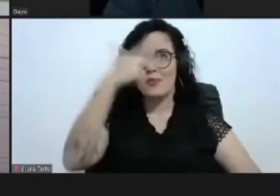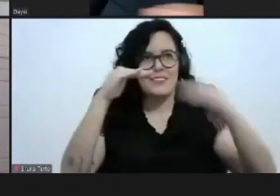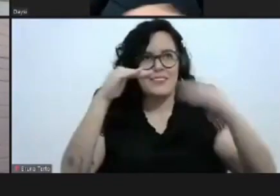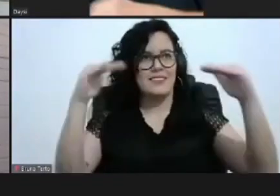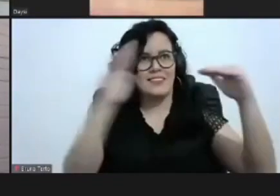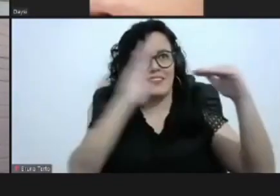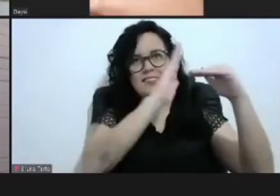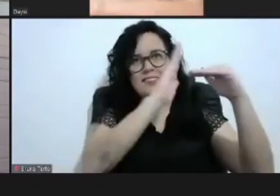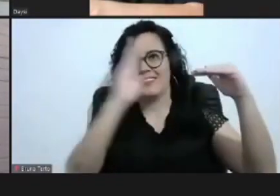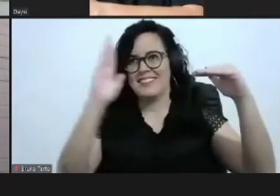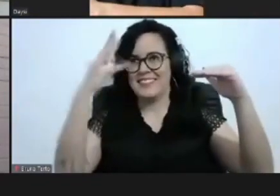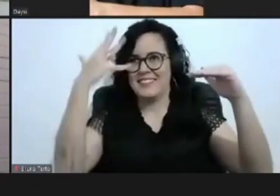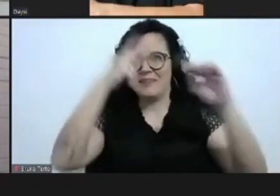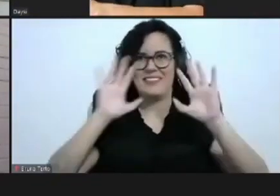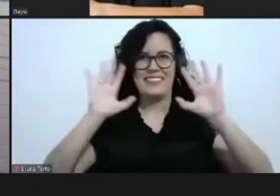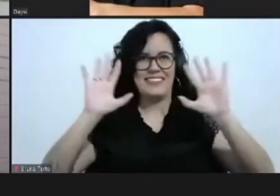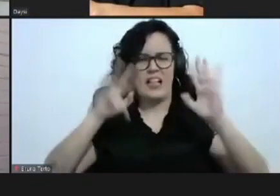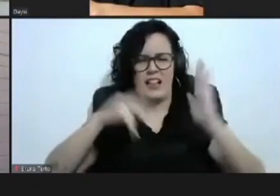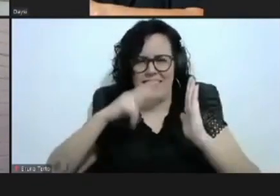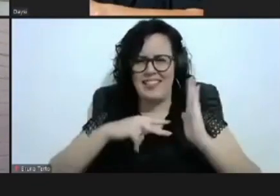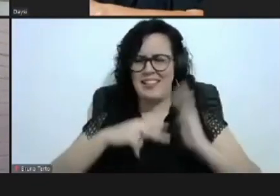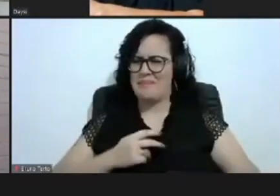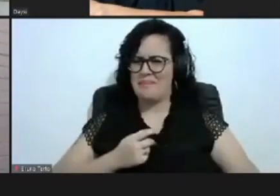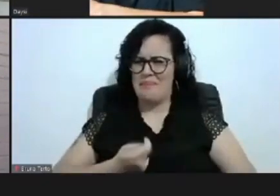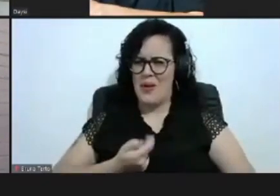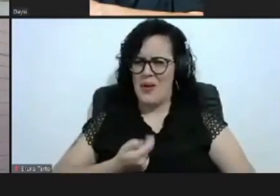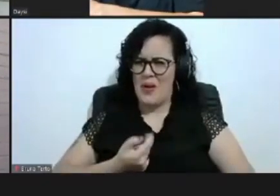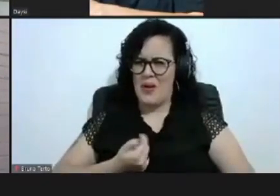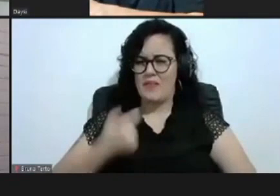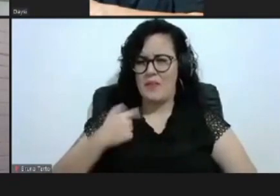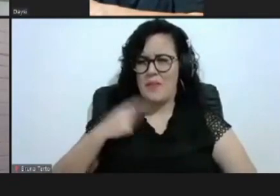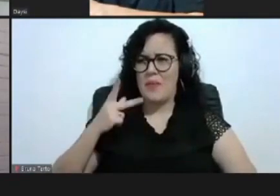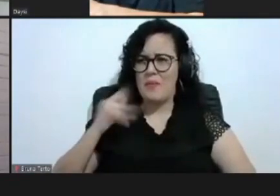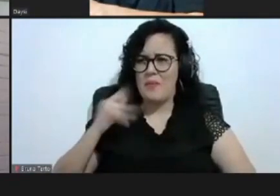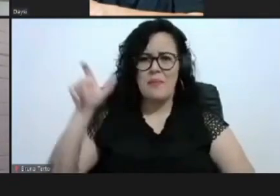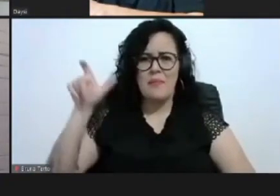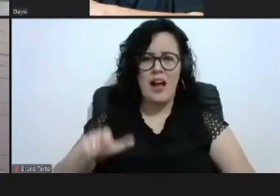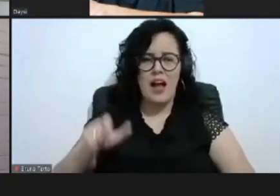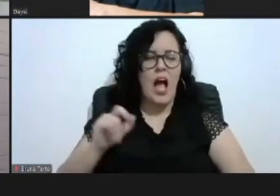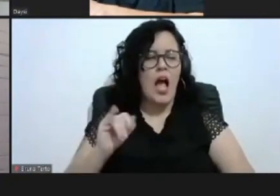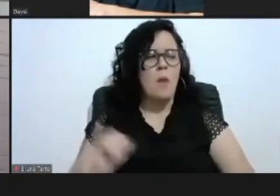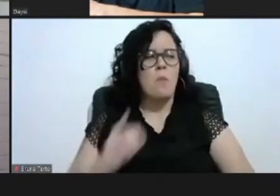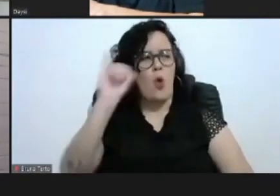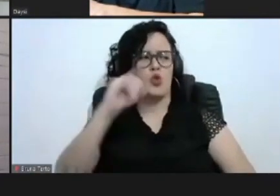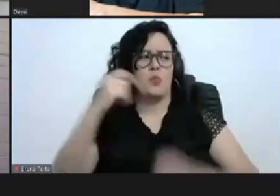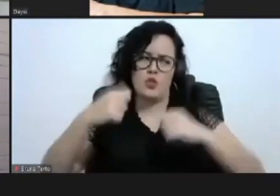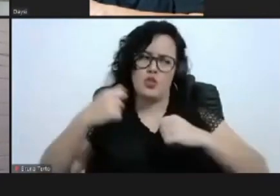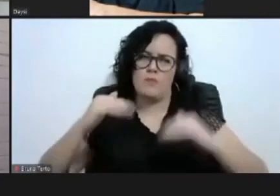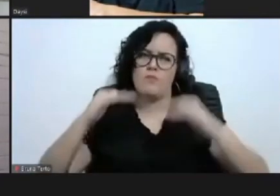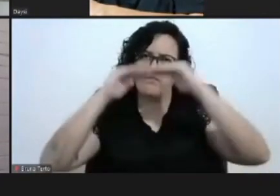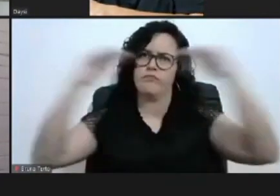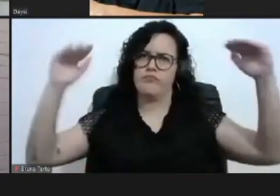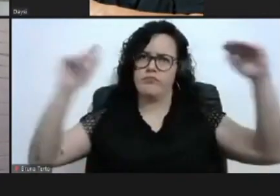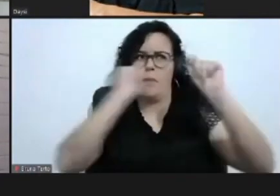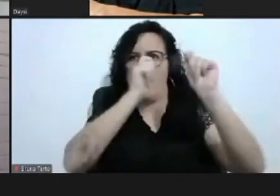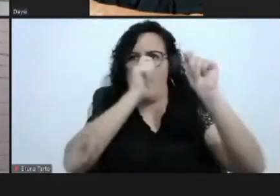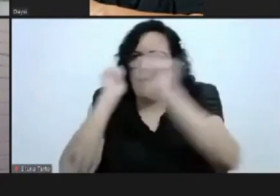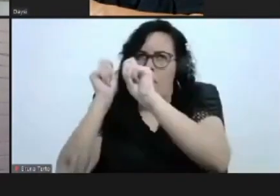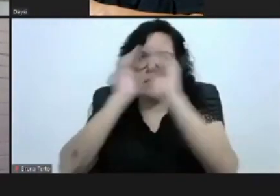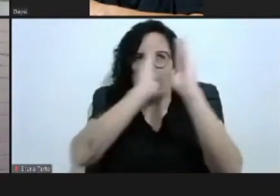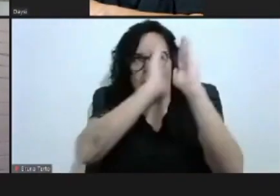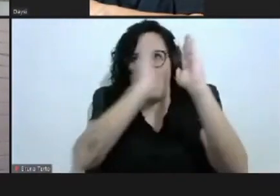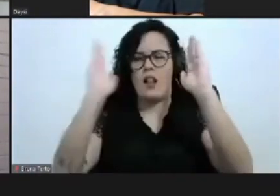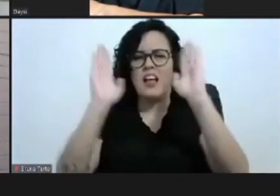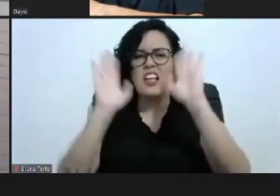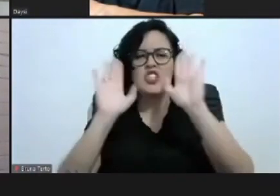lido, né? Então, acho que foi uma coisa muito do meu pai, que achava importante ter uma estante de livros na casa, né? Mas era mais como objeto